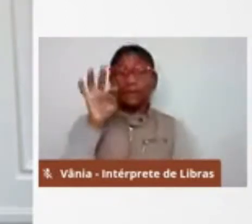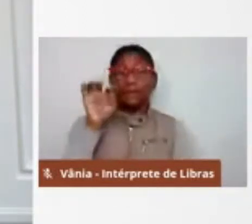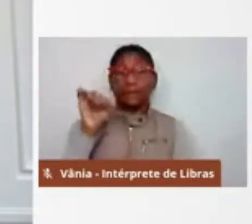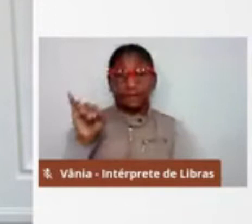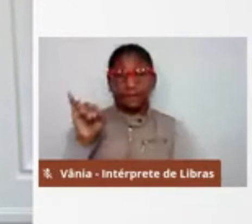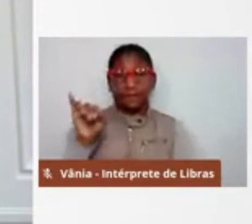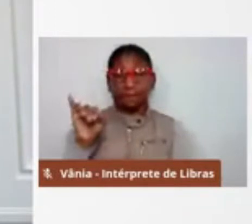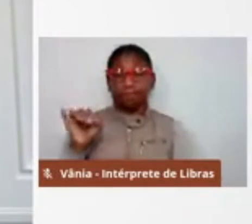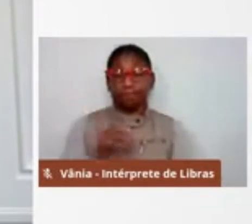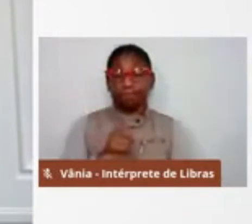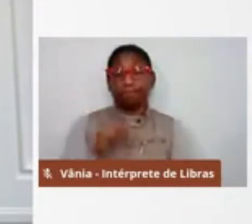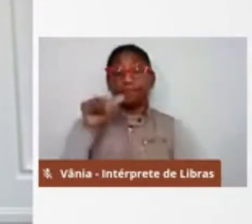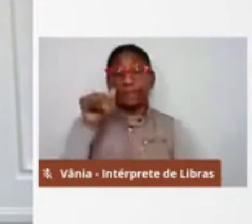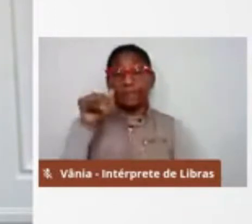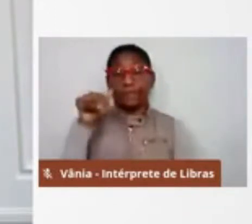de